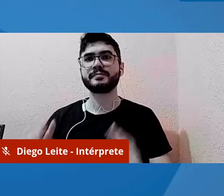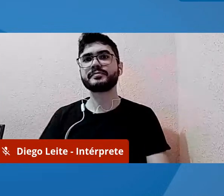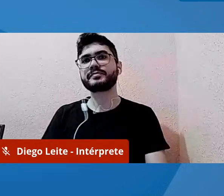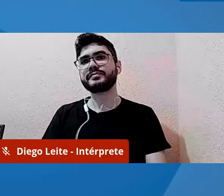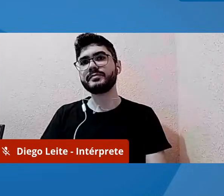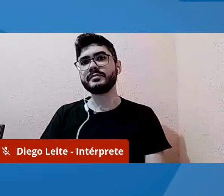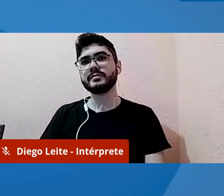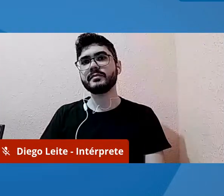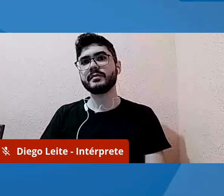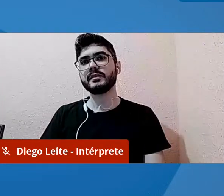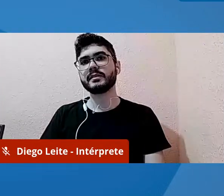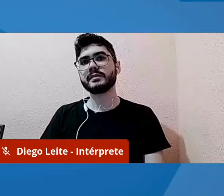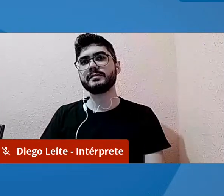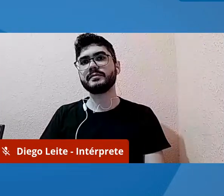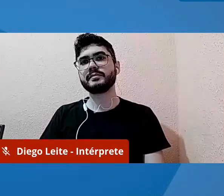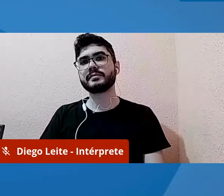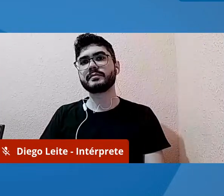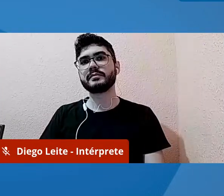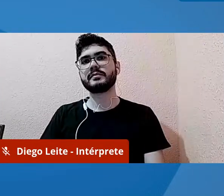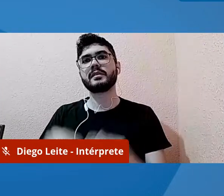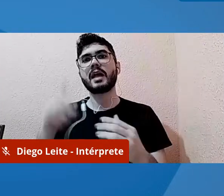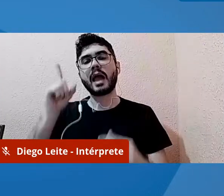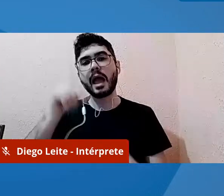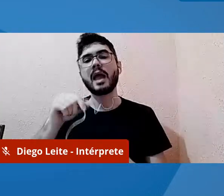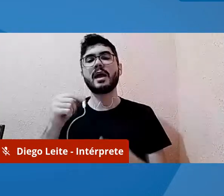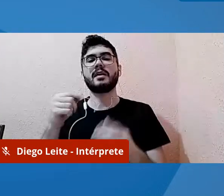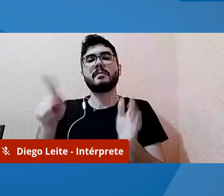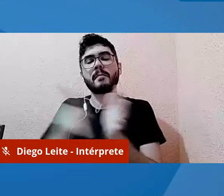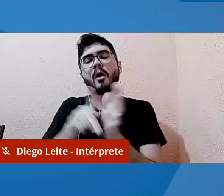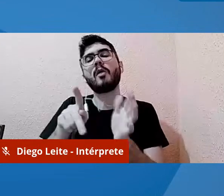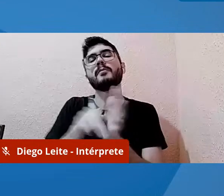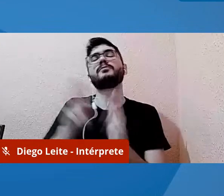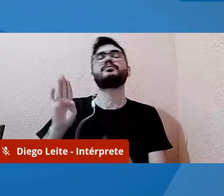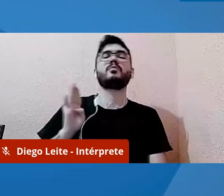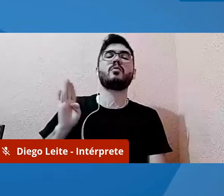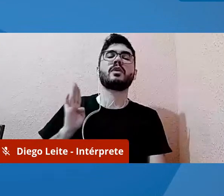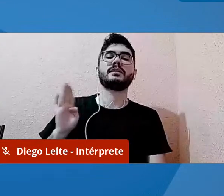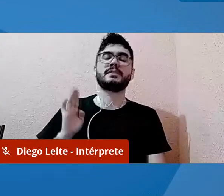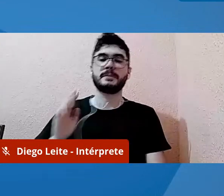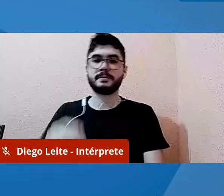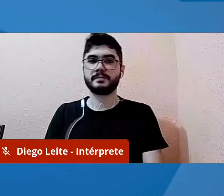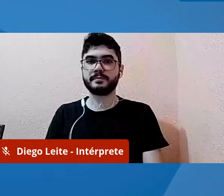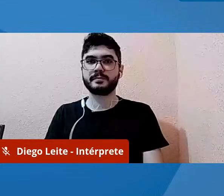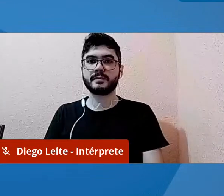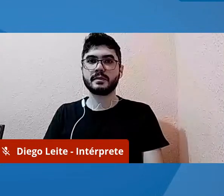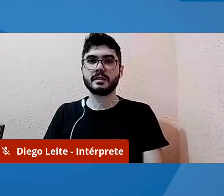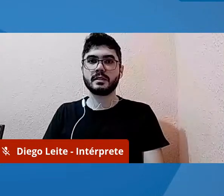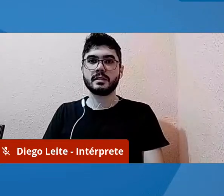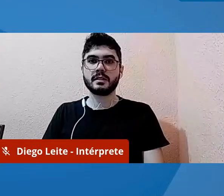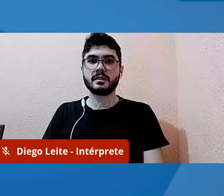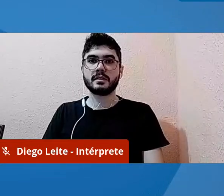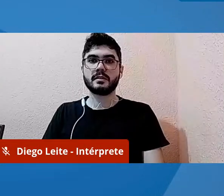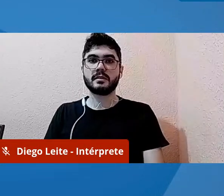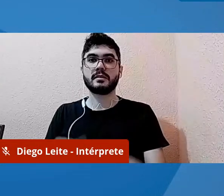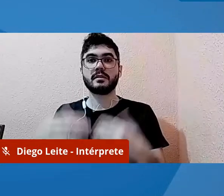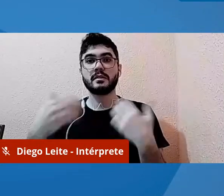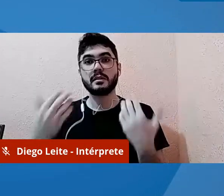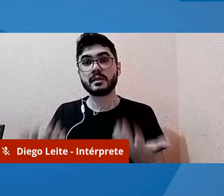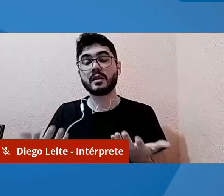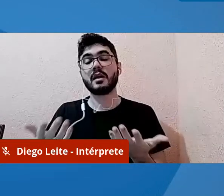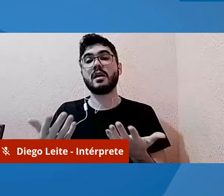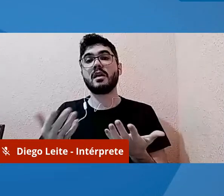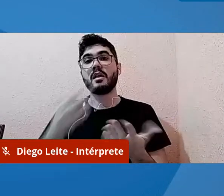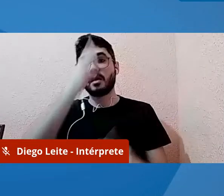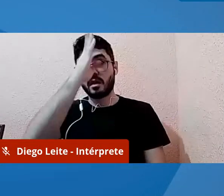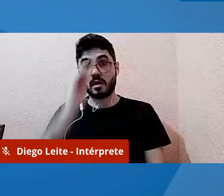é a atitude da grande burguesia. Bem, então, o caso brasileiro é um